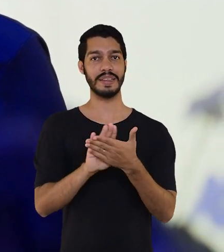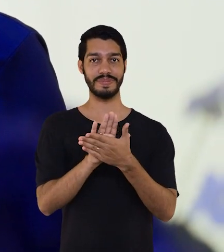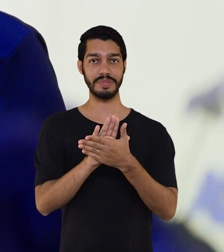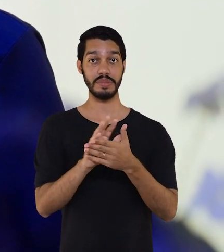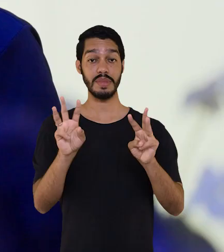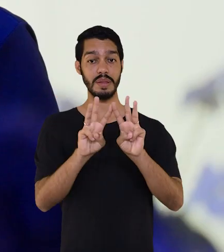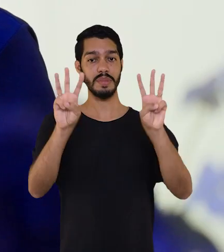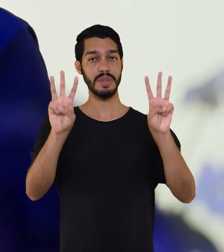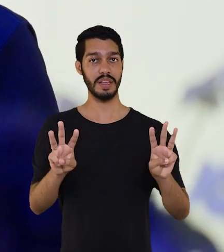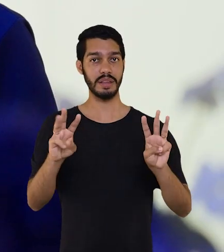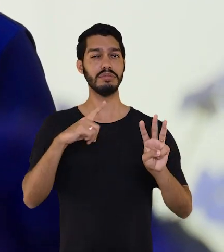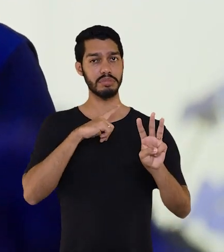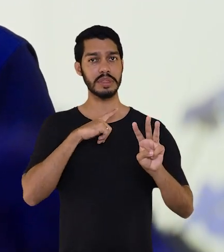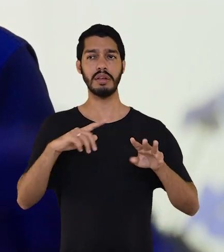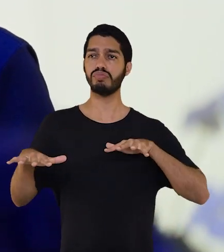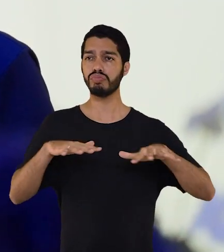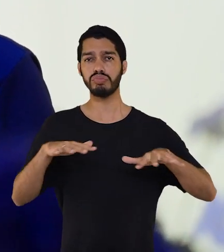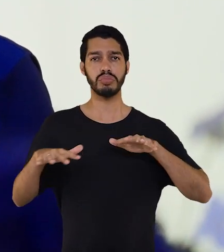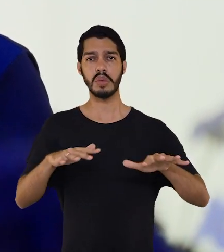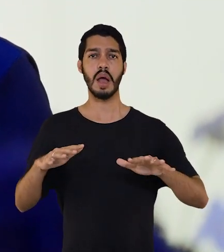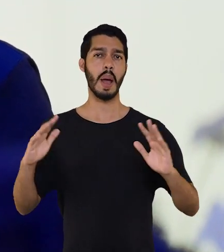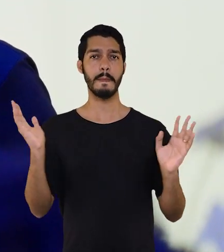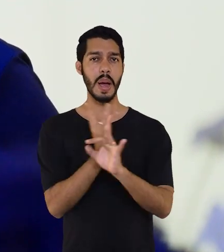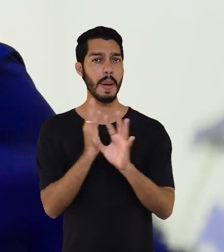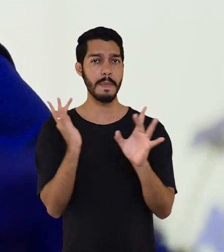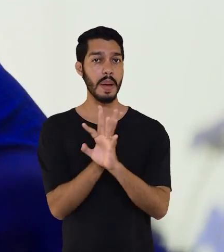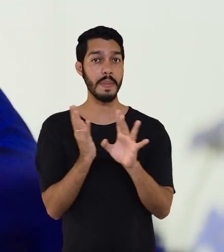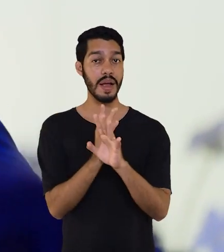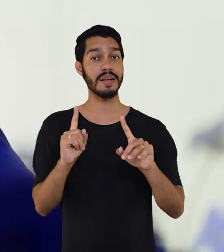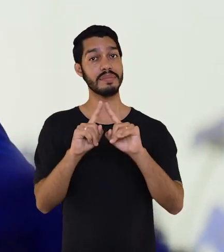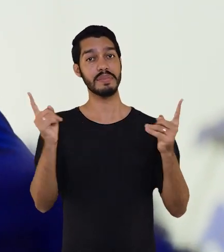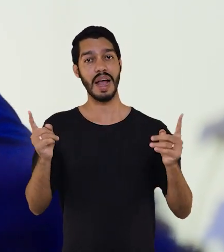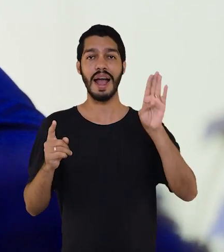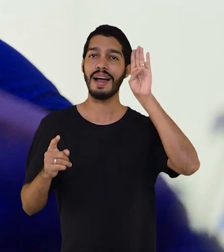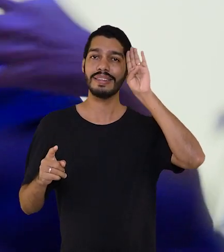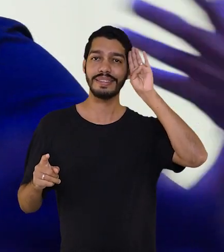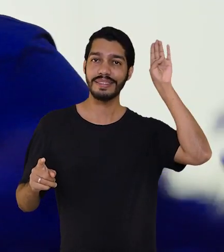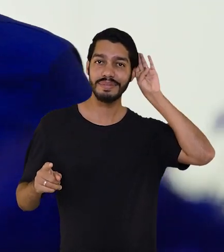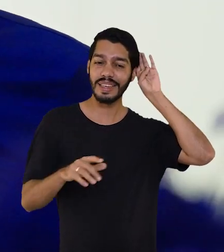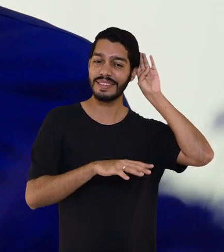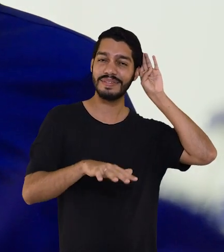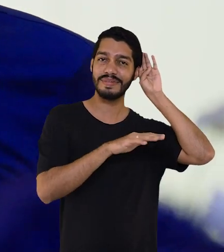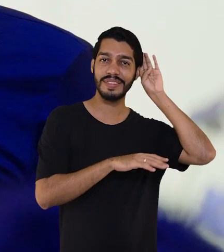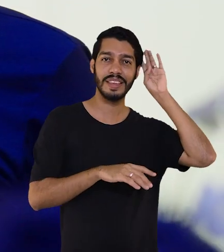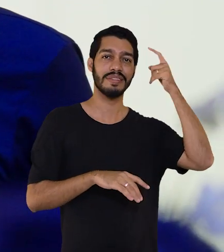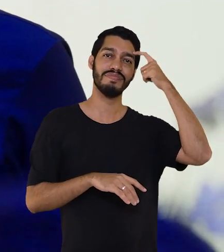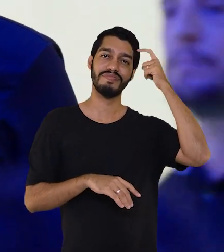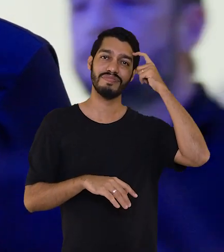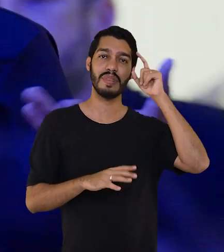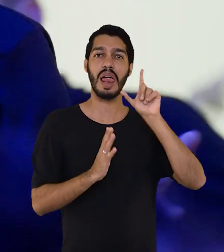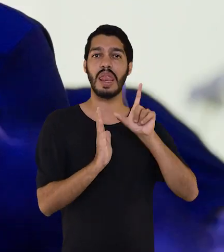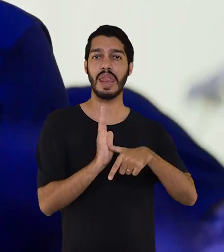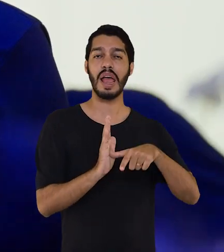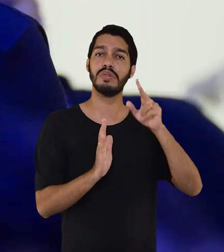os museus têm um movimento enorme, mas a academia tem uma mentalidade muito atrasada, então eles não